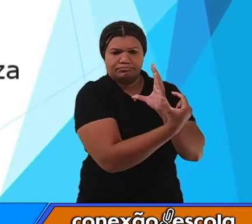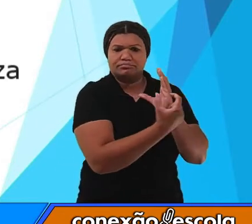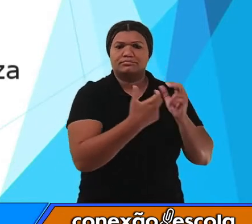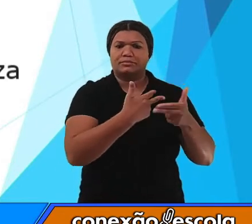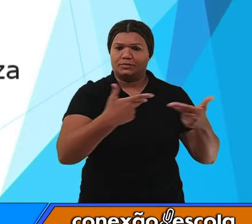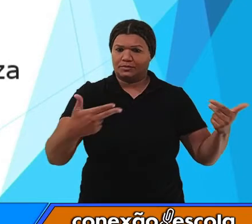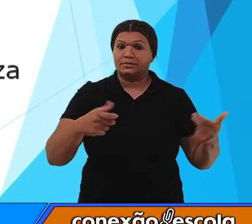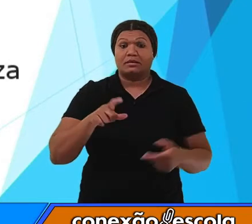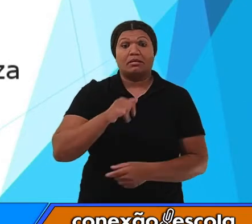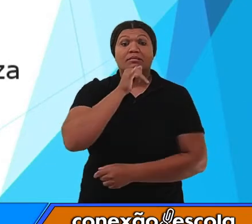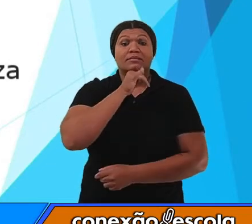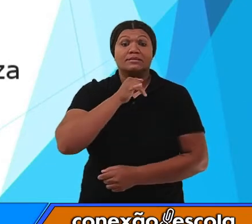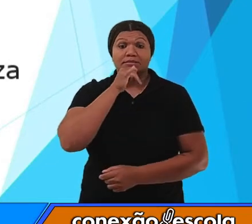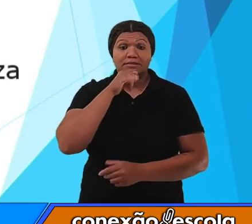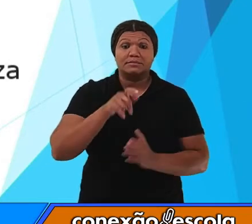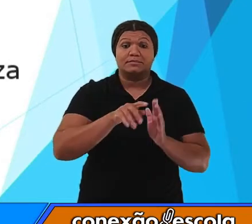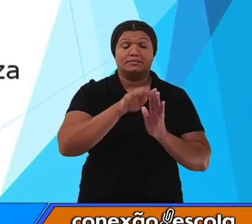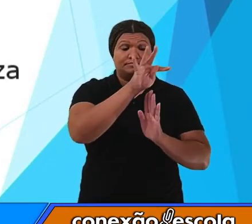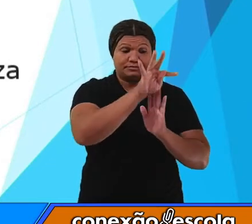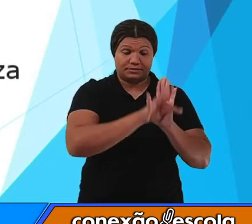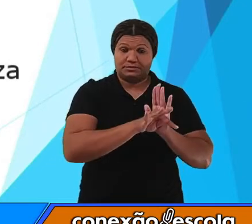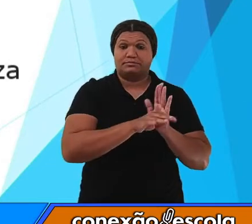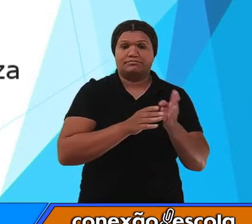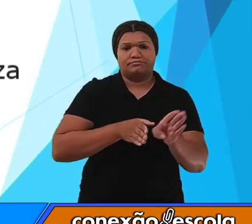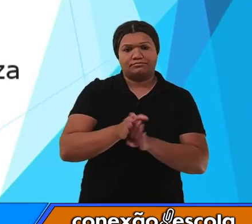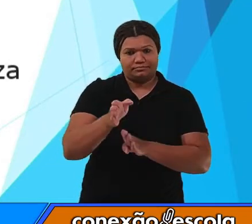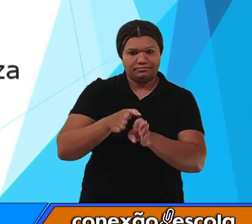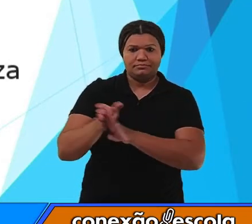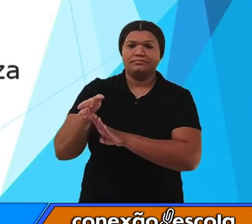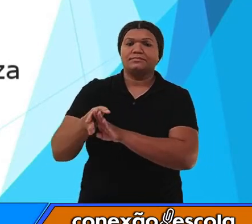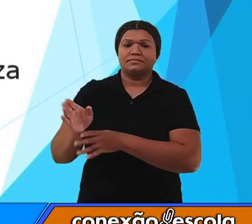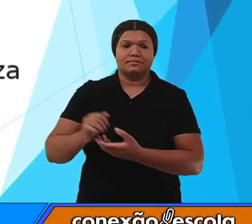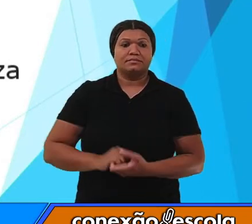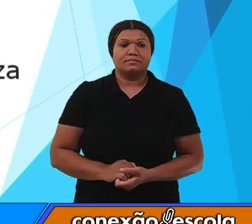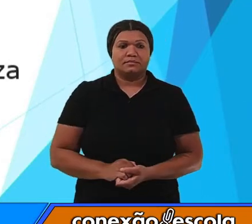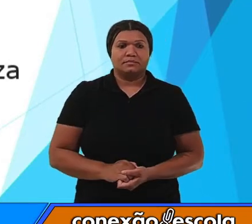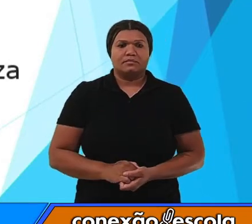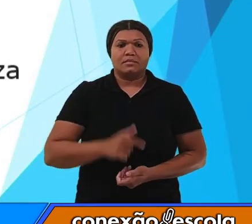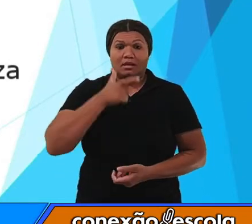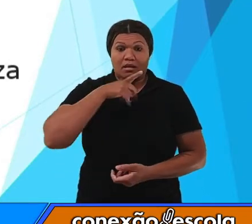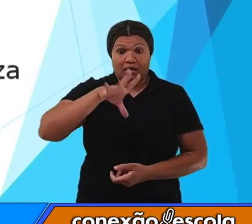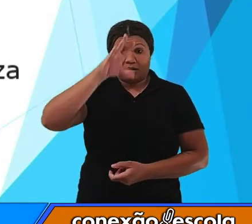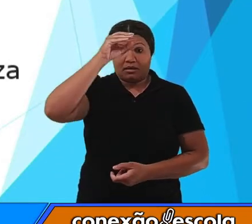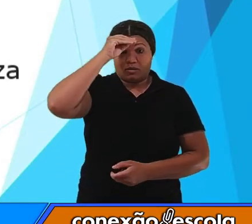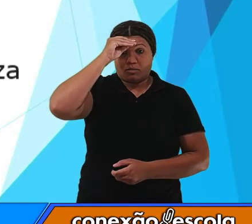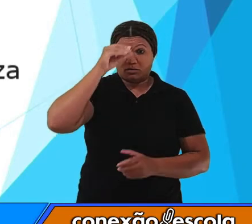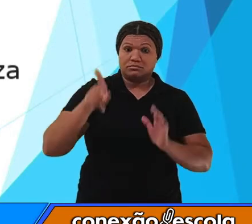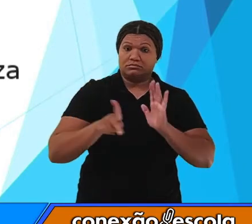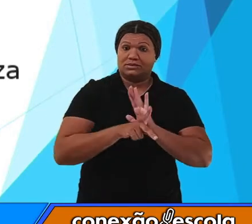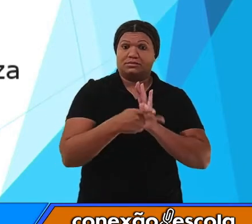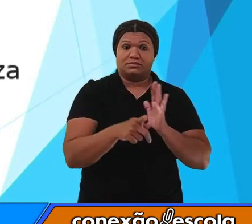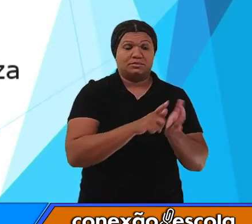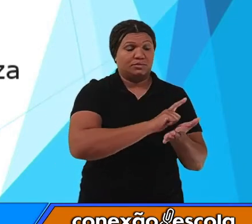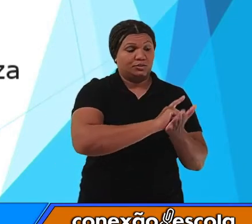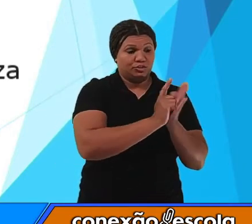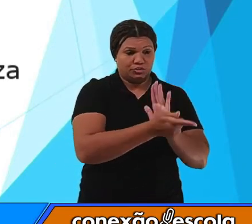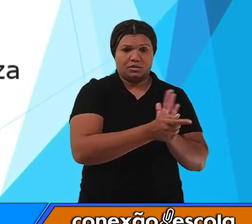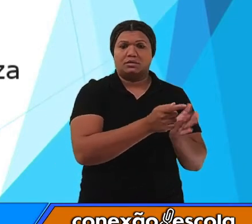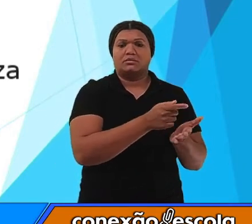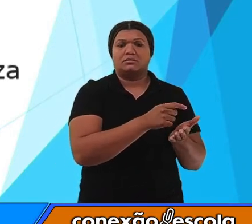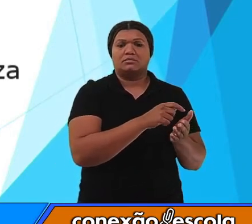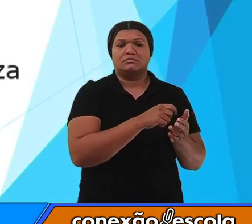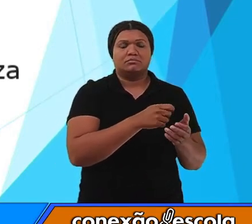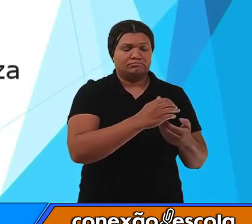são exemplos do texto instrucional. A linguagem do gênero textual